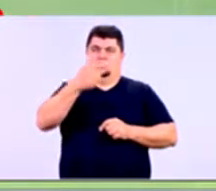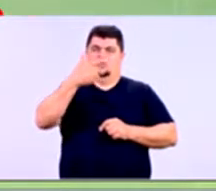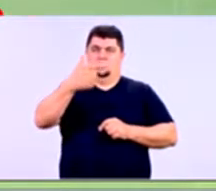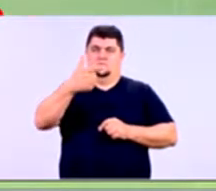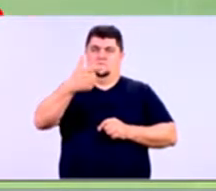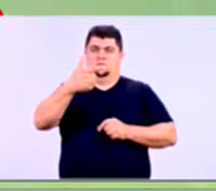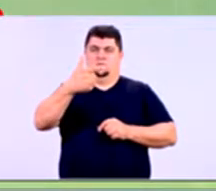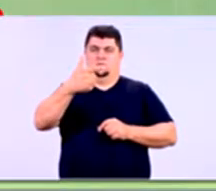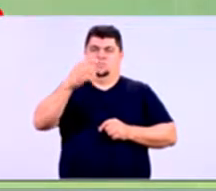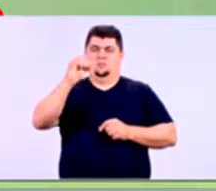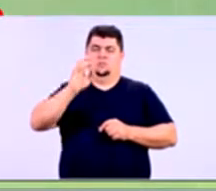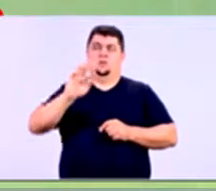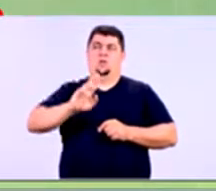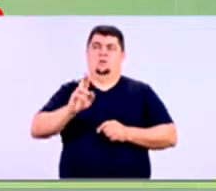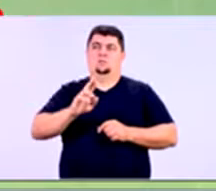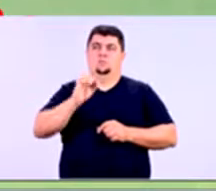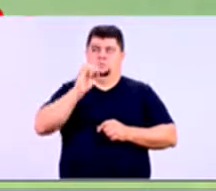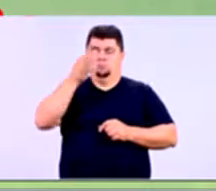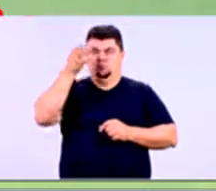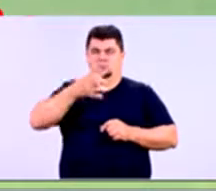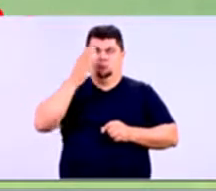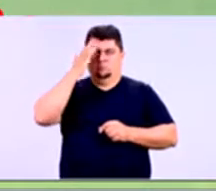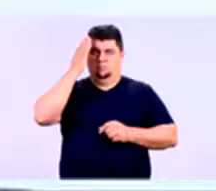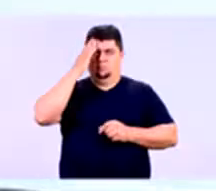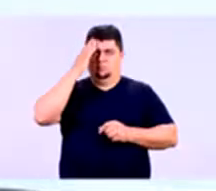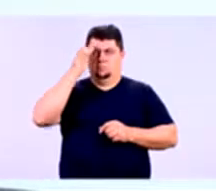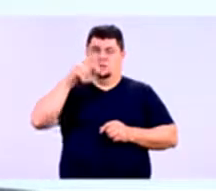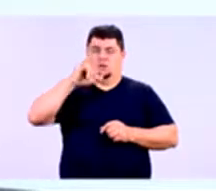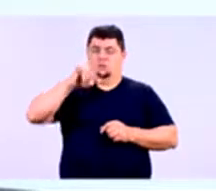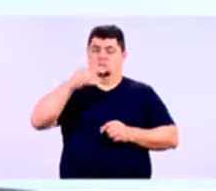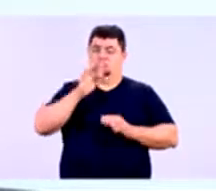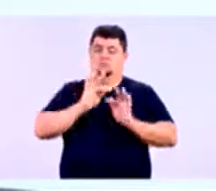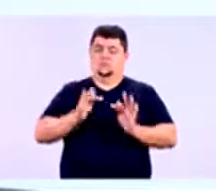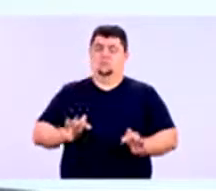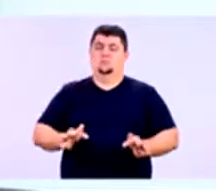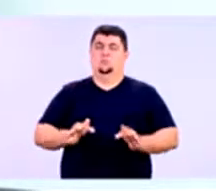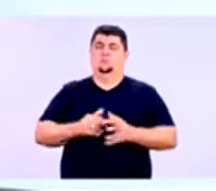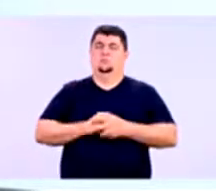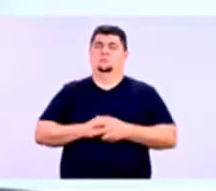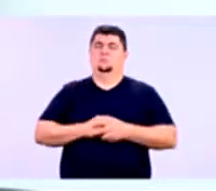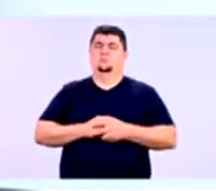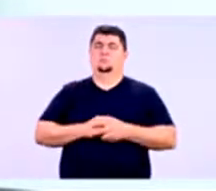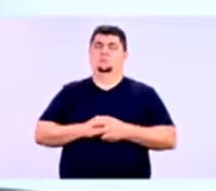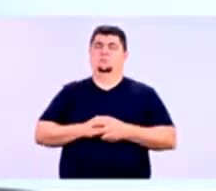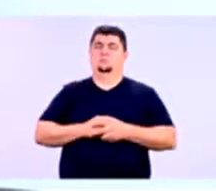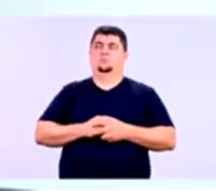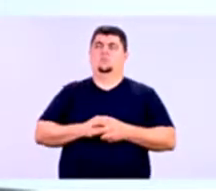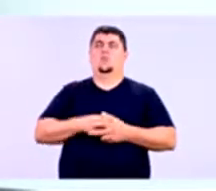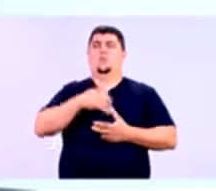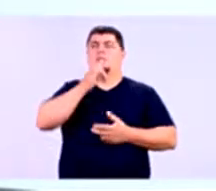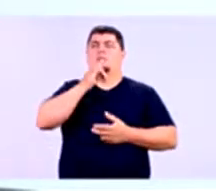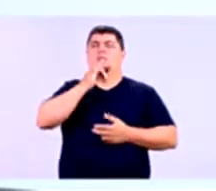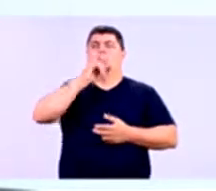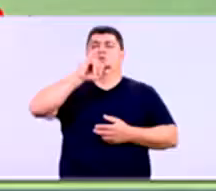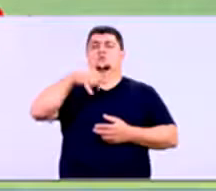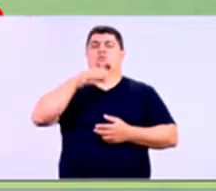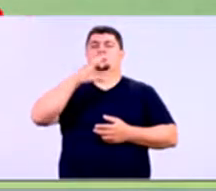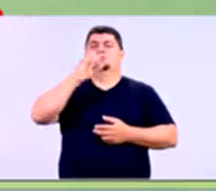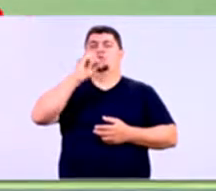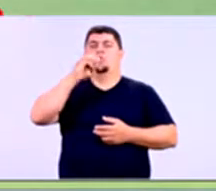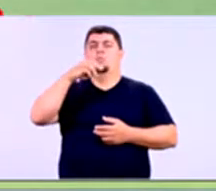13.620, certo? Isso em juros simples. Vamos ver um exemplo como seria em juros